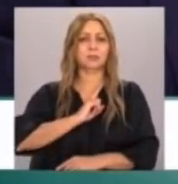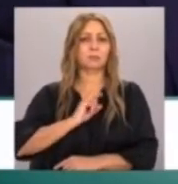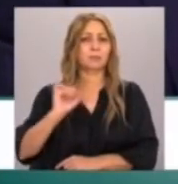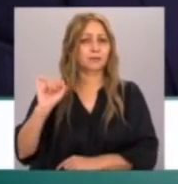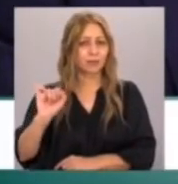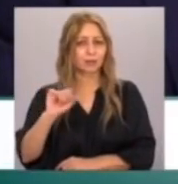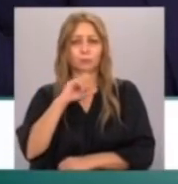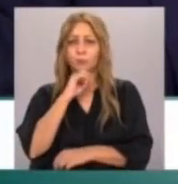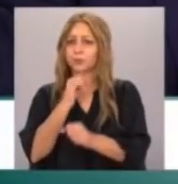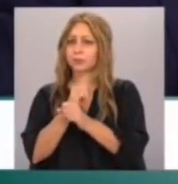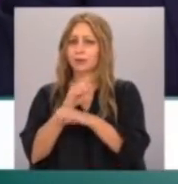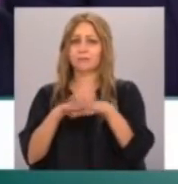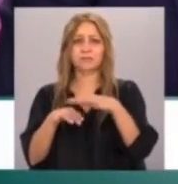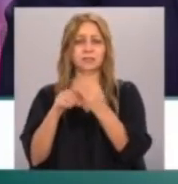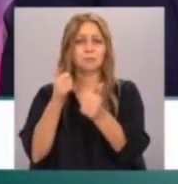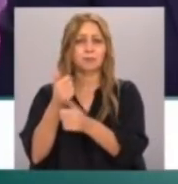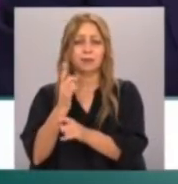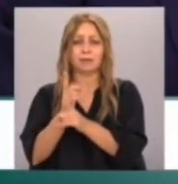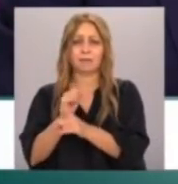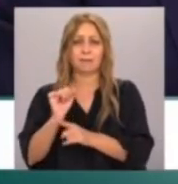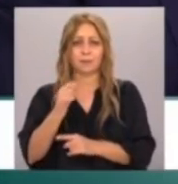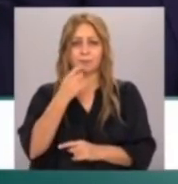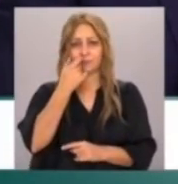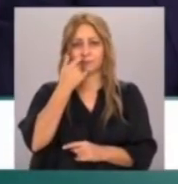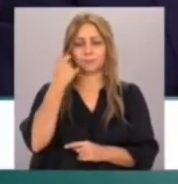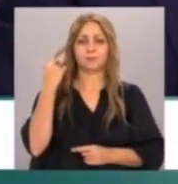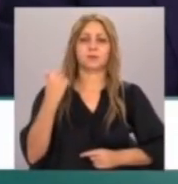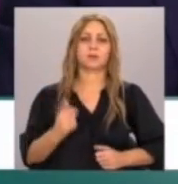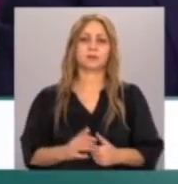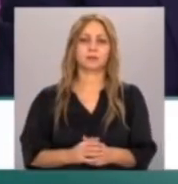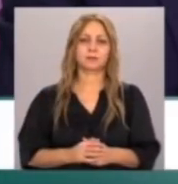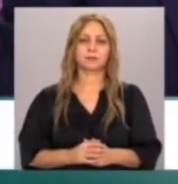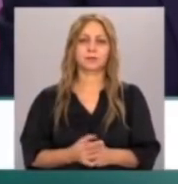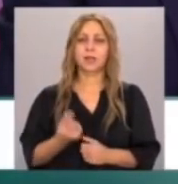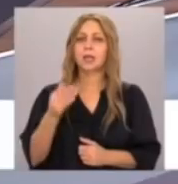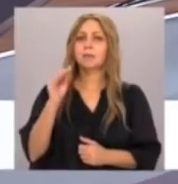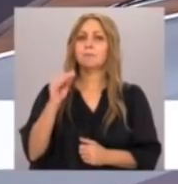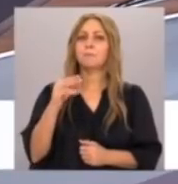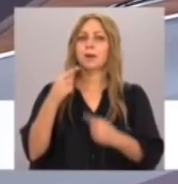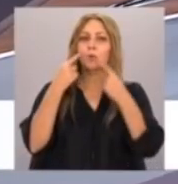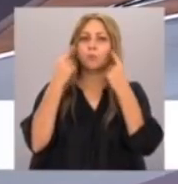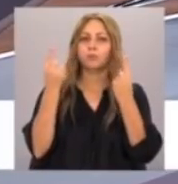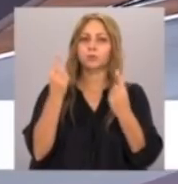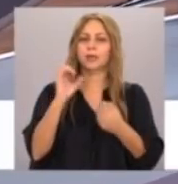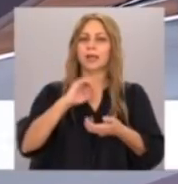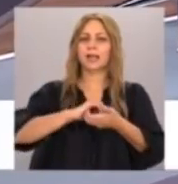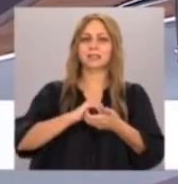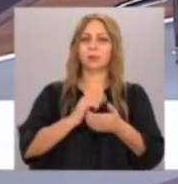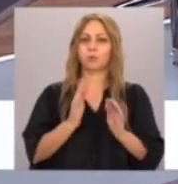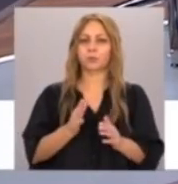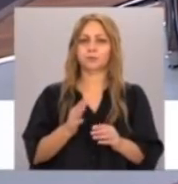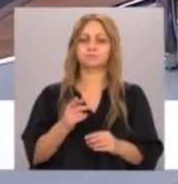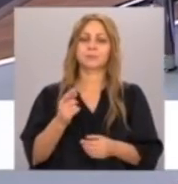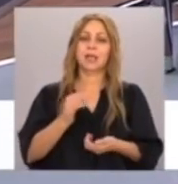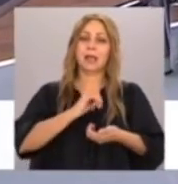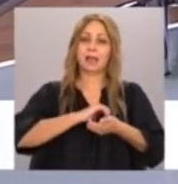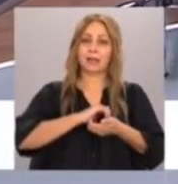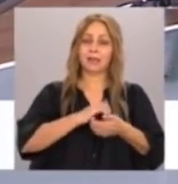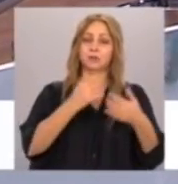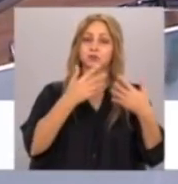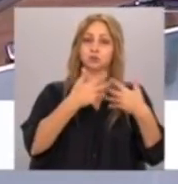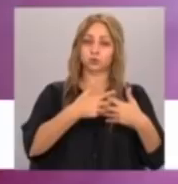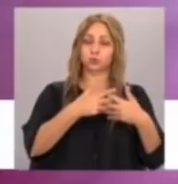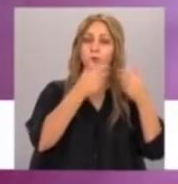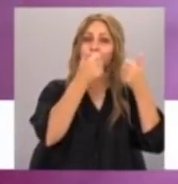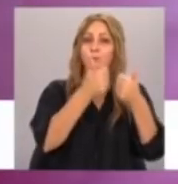isso acontece com grande sucesso e muitos outros um banco público uma caixa geral de fazem mas é um banho público tem tido sucesso ou subtração